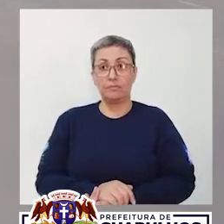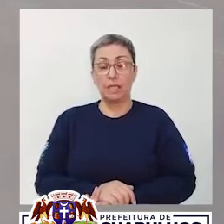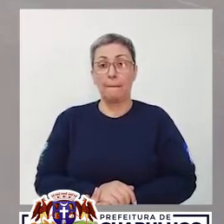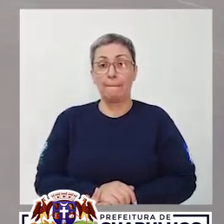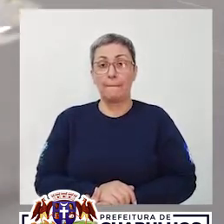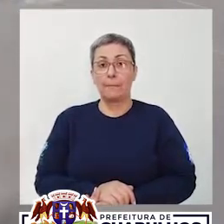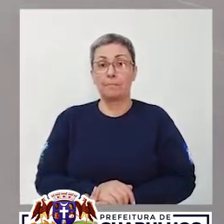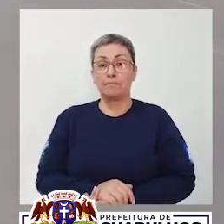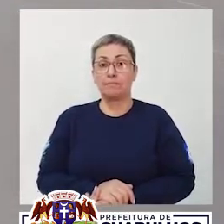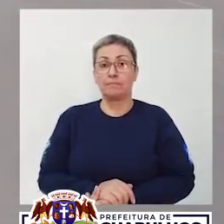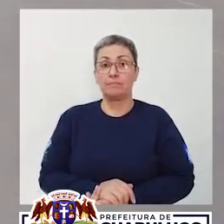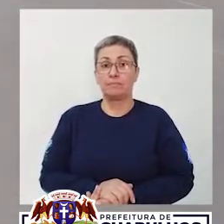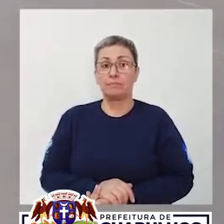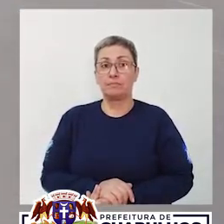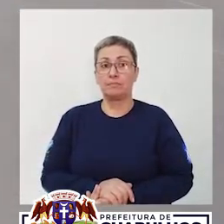não encolher.